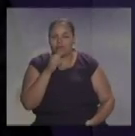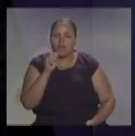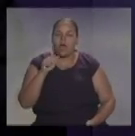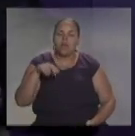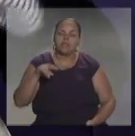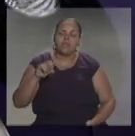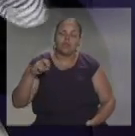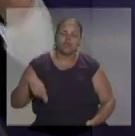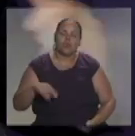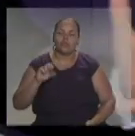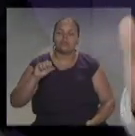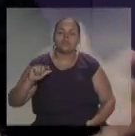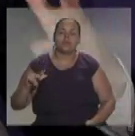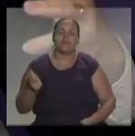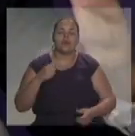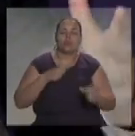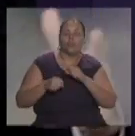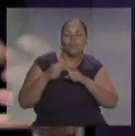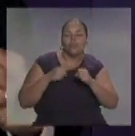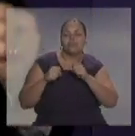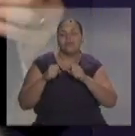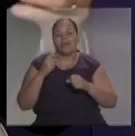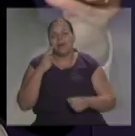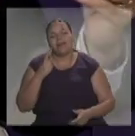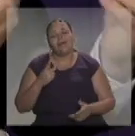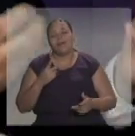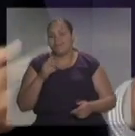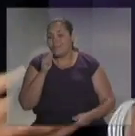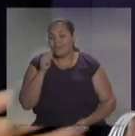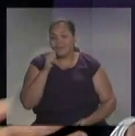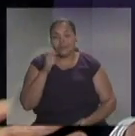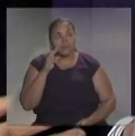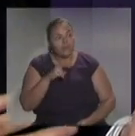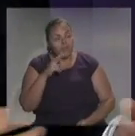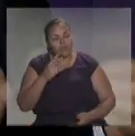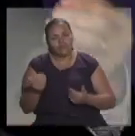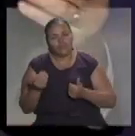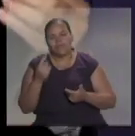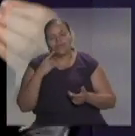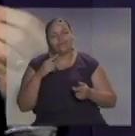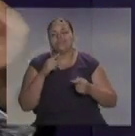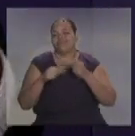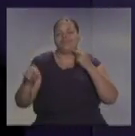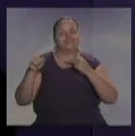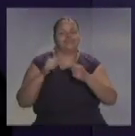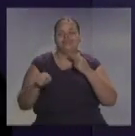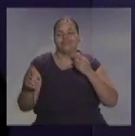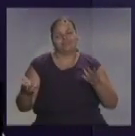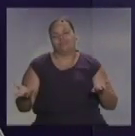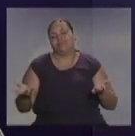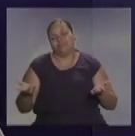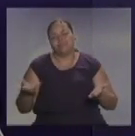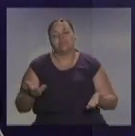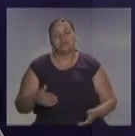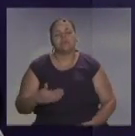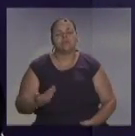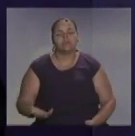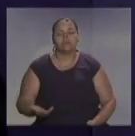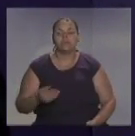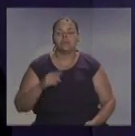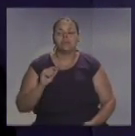Silva. O cara era o ídolo ali da luta e tal. É incompatível. É incompatível um alto